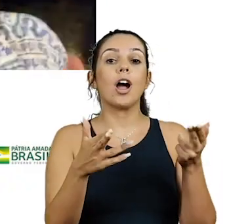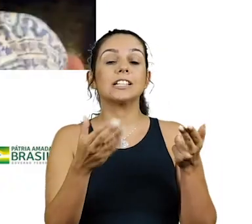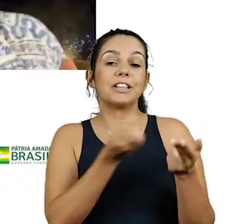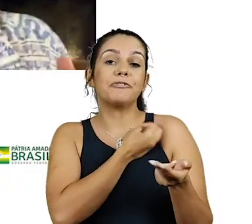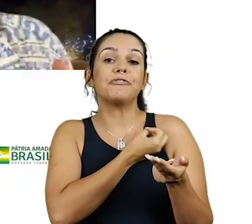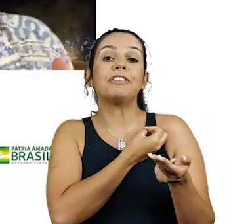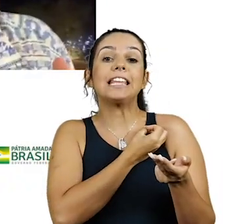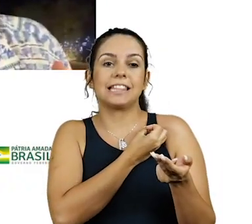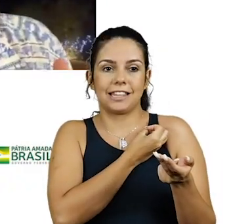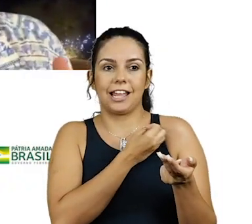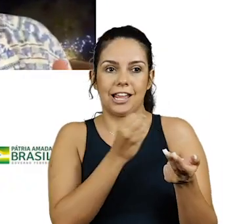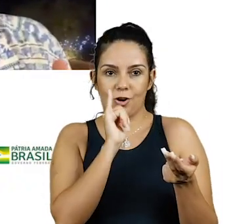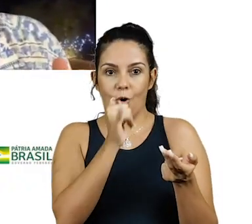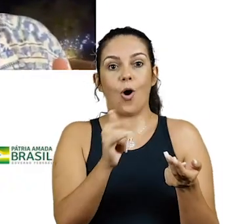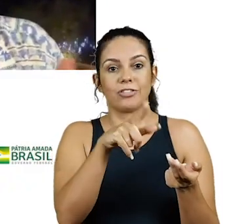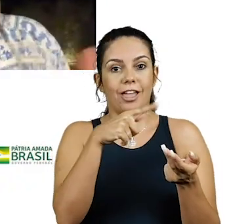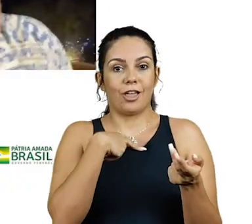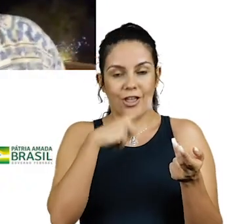elas se permitem.